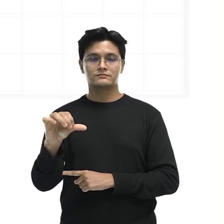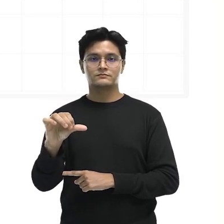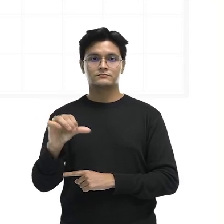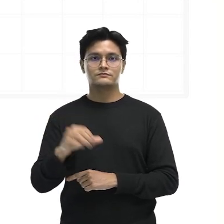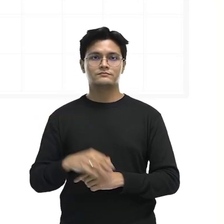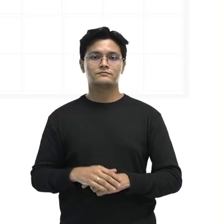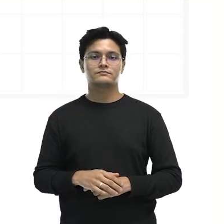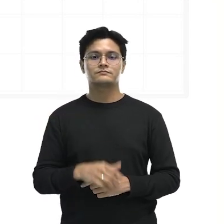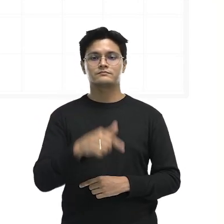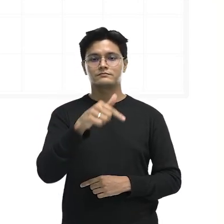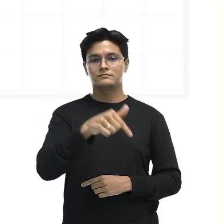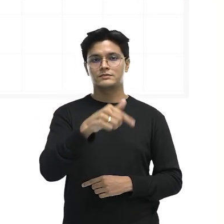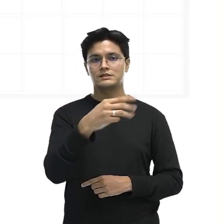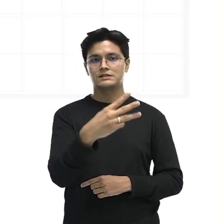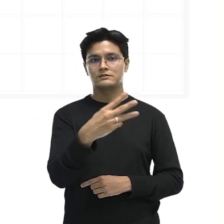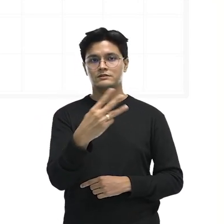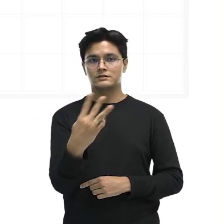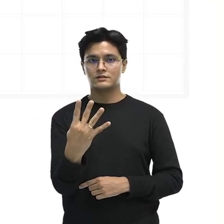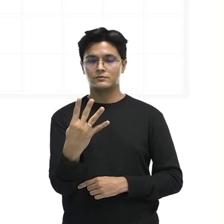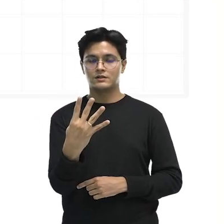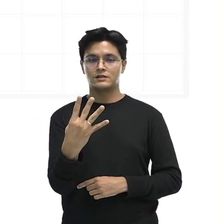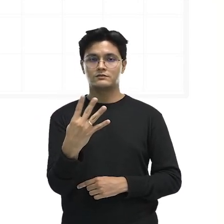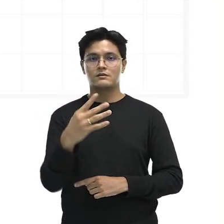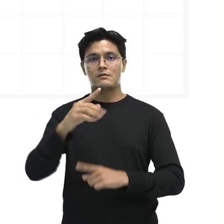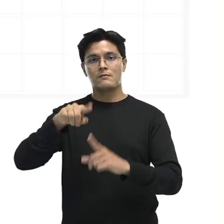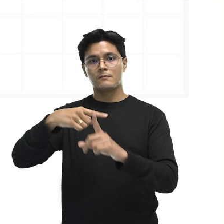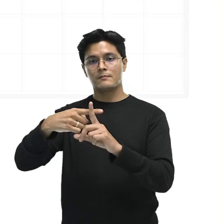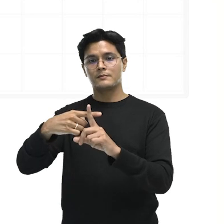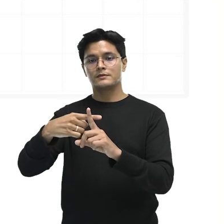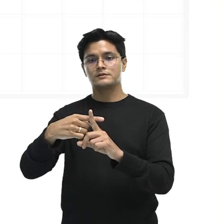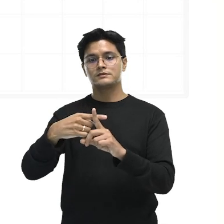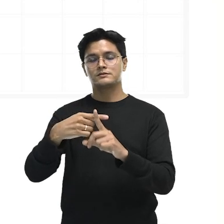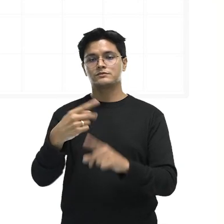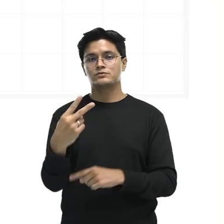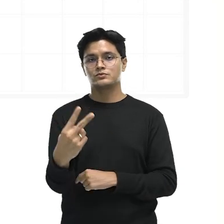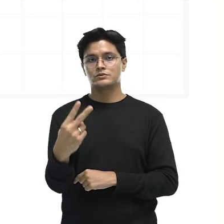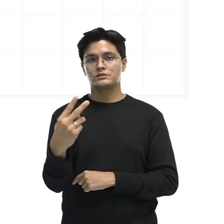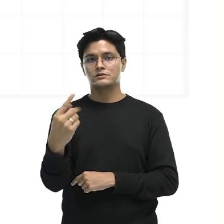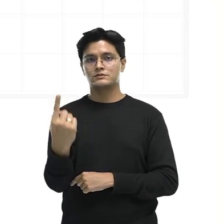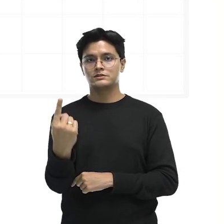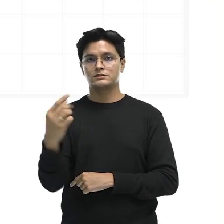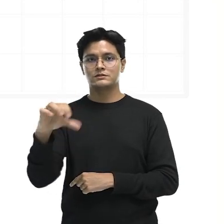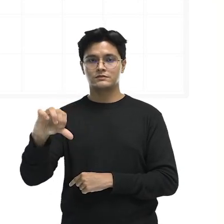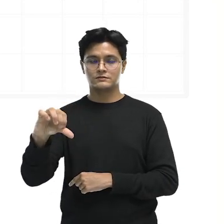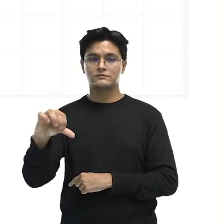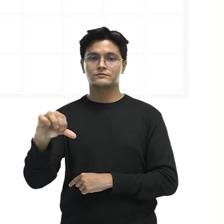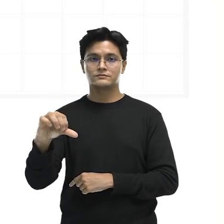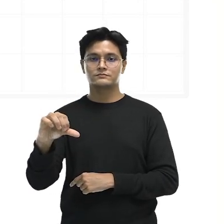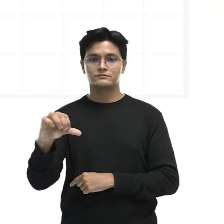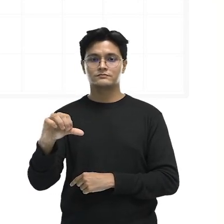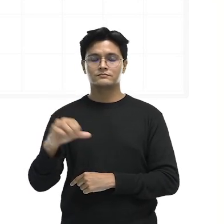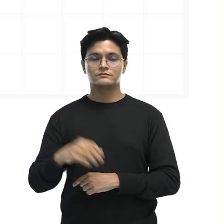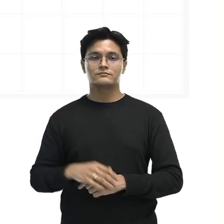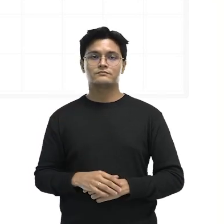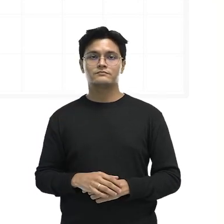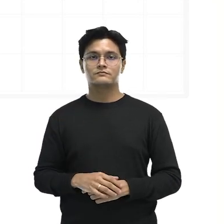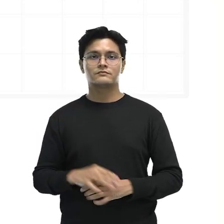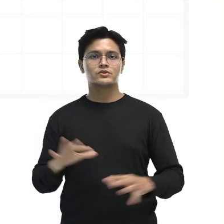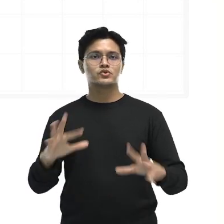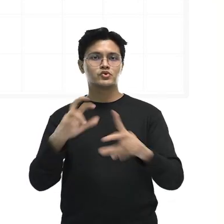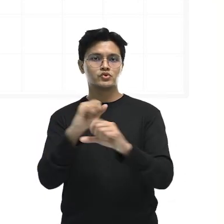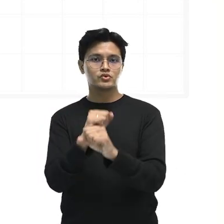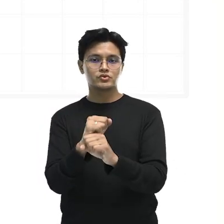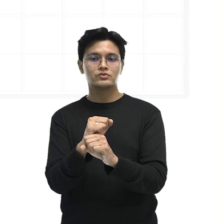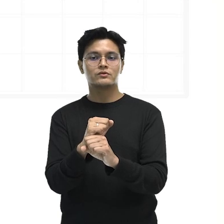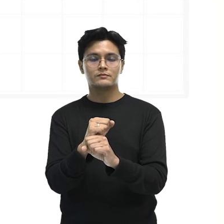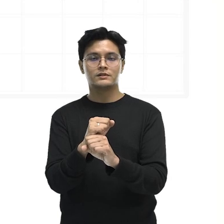aqui, 734 mais 219, tá? Isso aqui vai